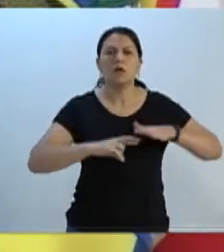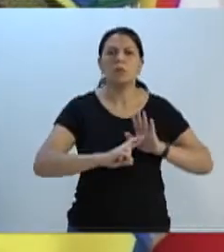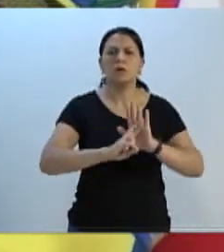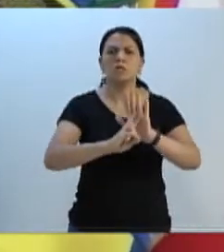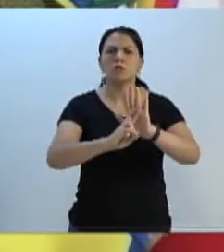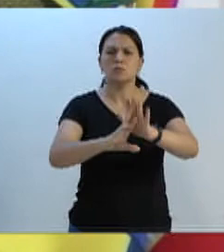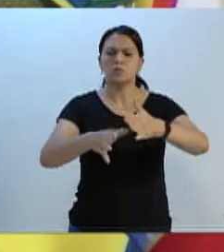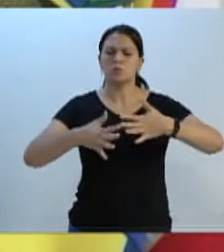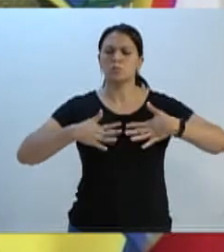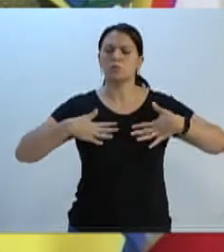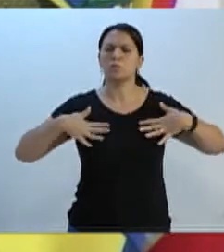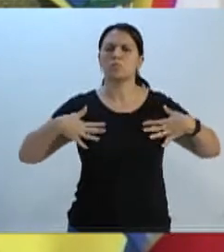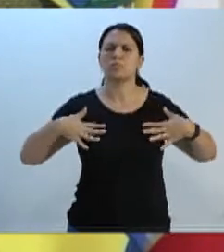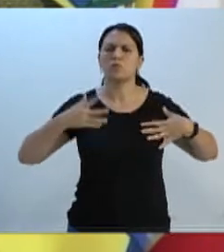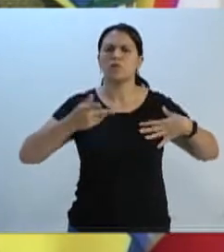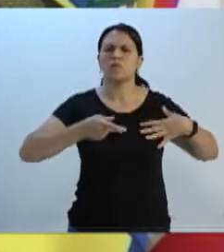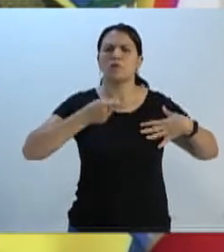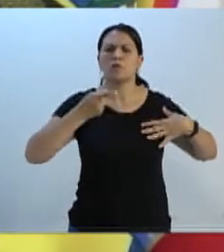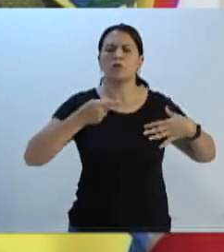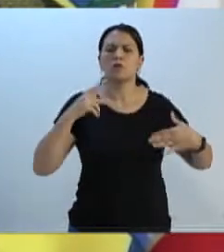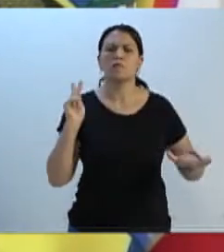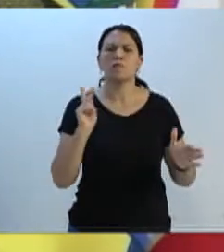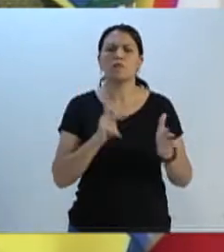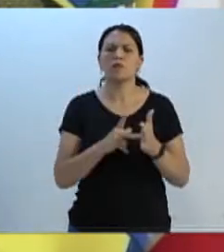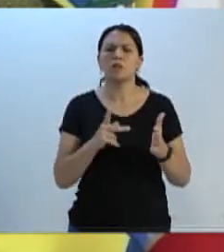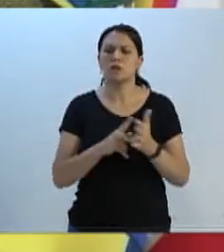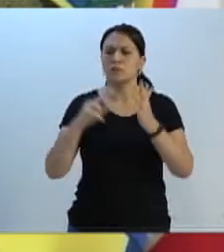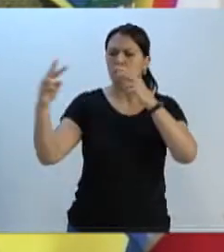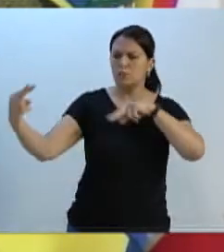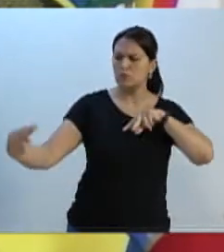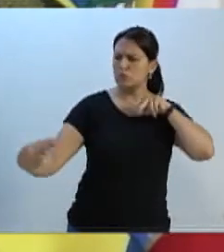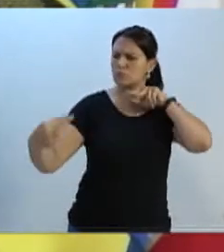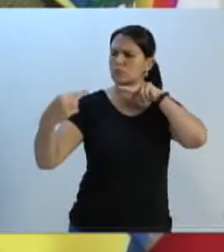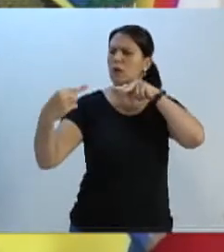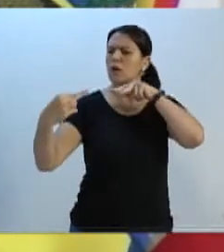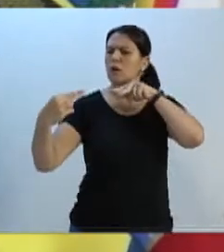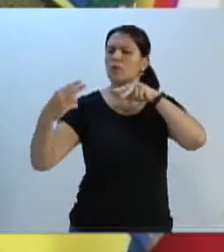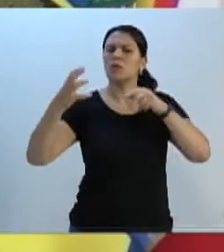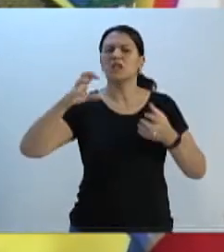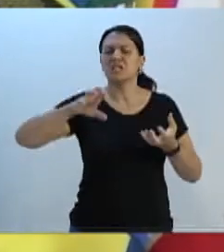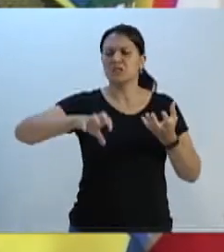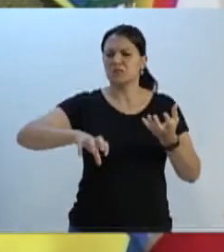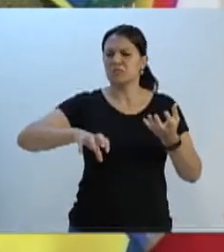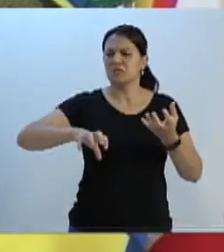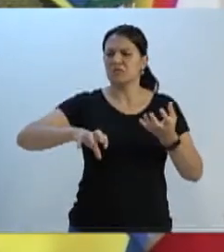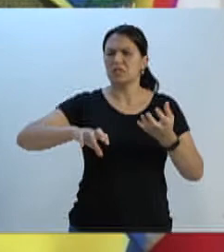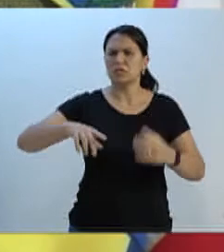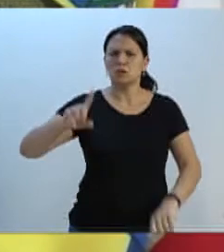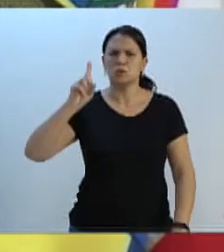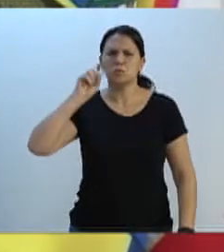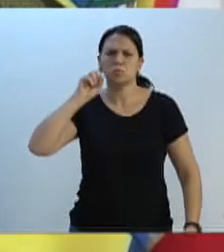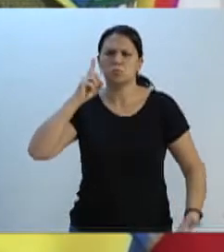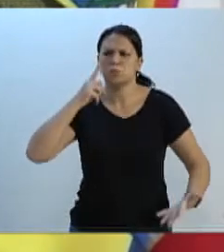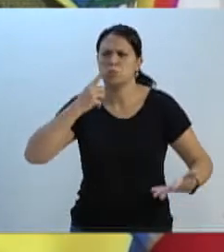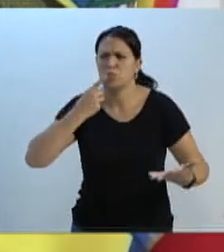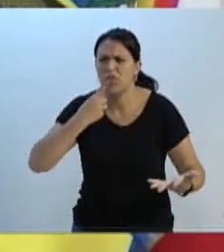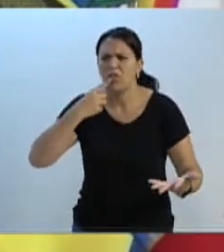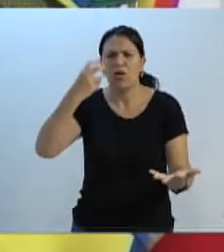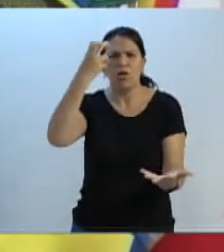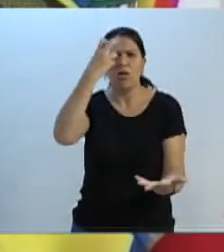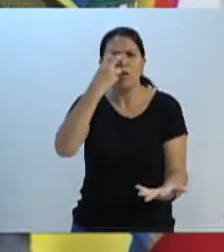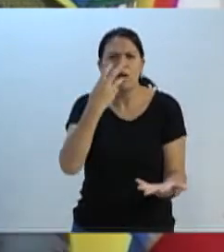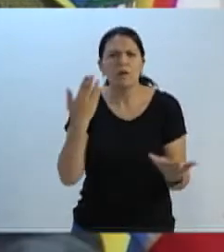orgulho, falando a verdade, dizendo olho no olho, este Congresso está surdo e está cego